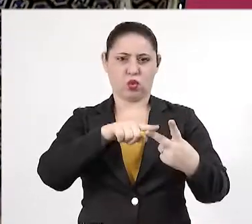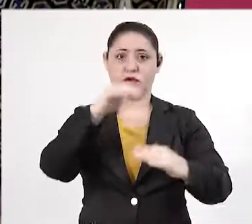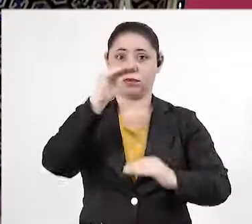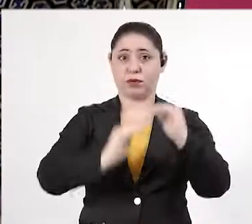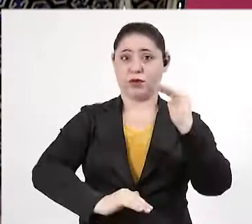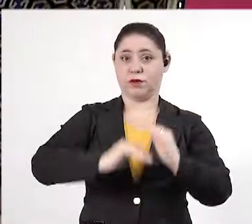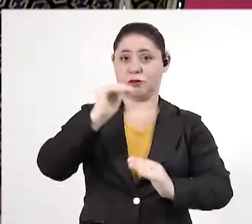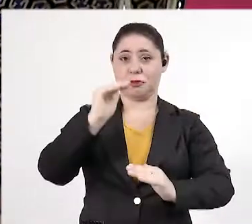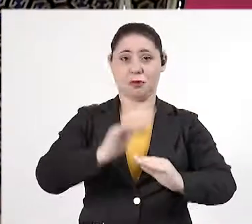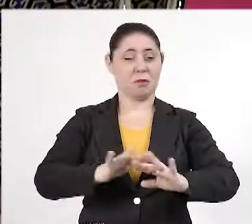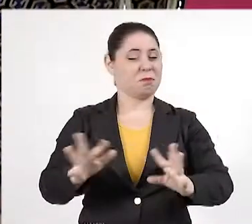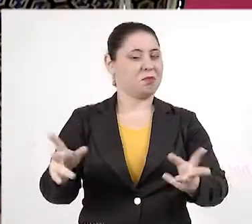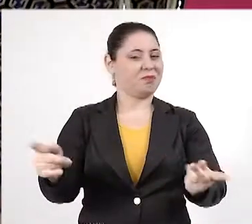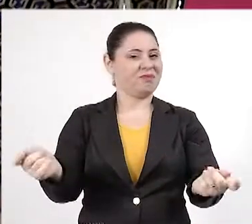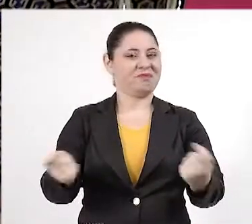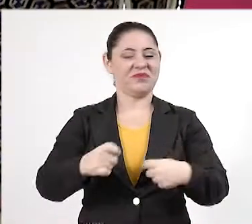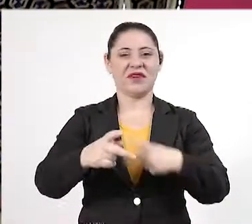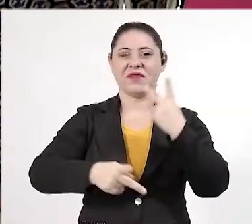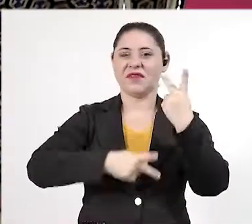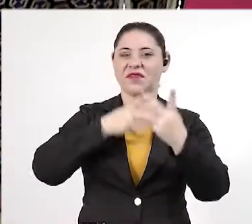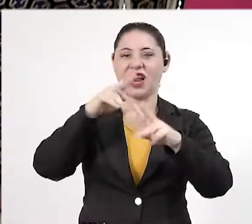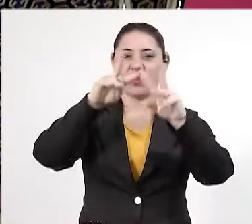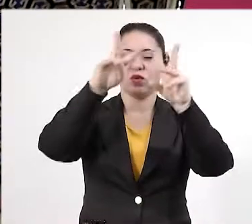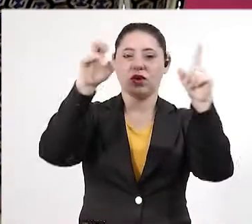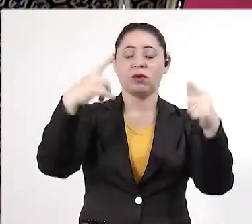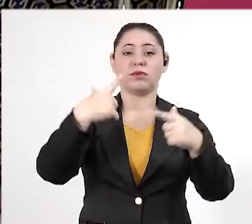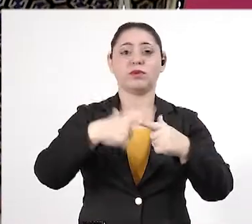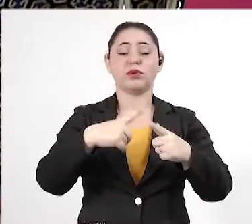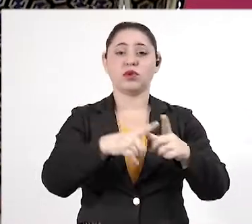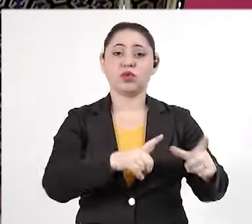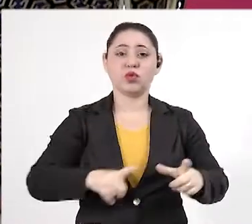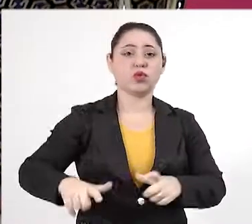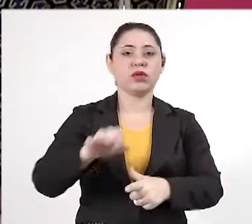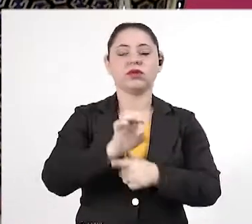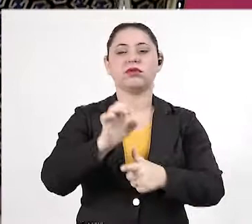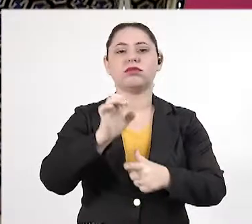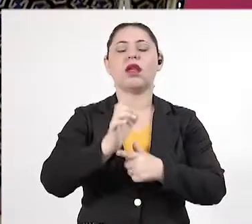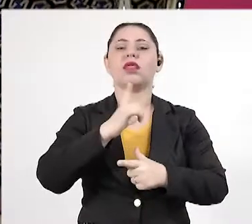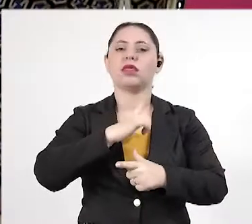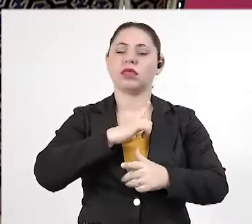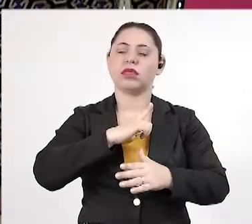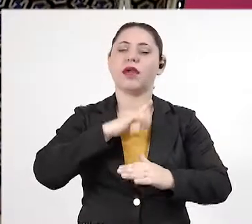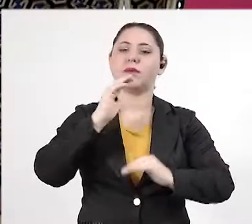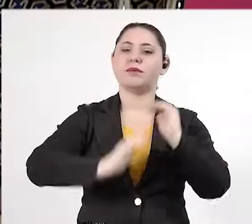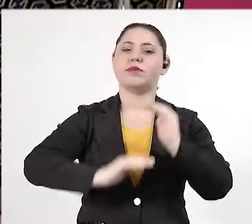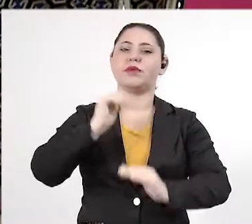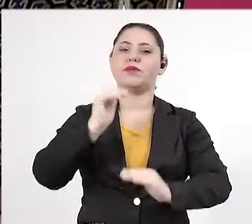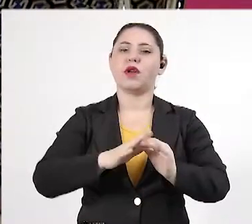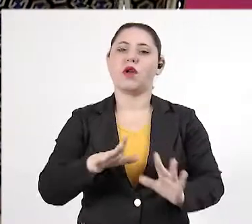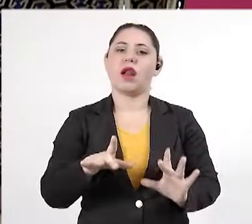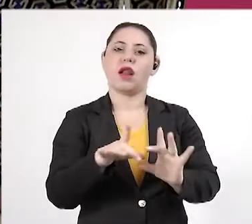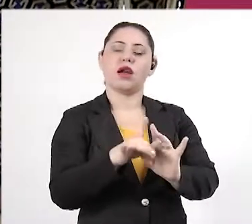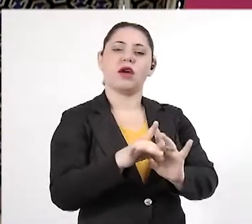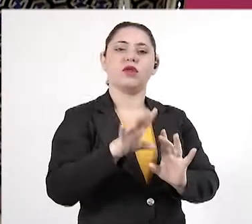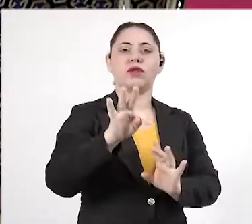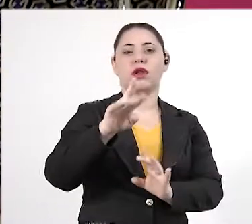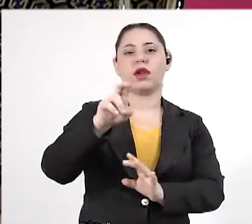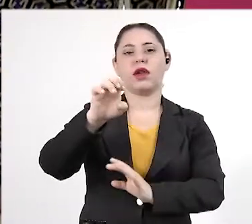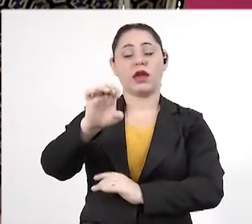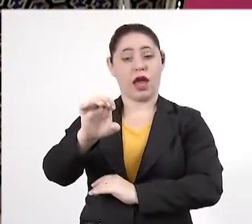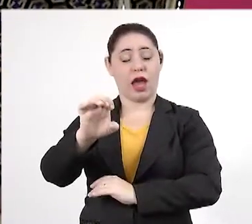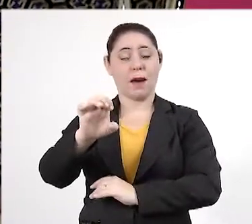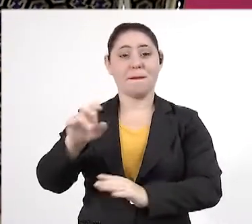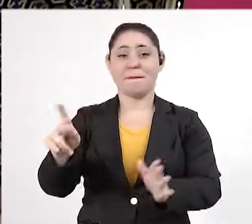duas profissionais de gabarito para falar sobre o tema, porque em âmbito estadual elas têm suas carreiras ligadas ao